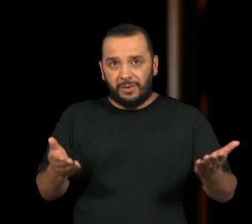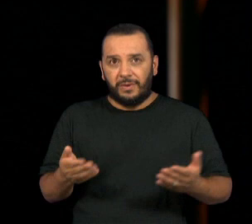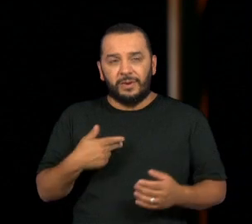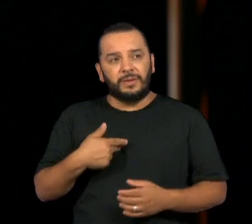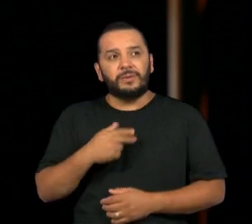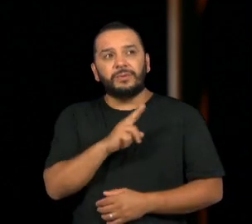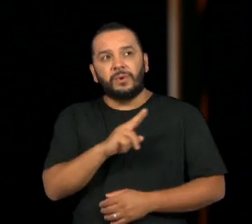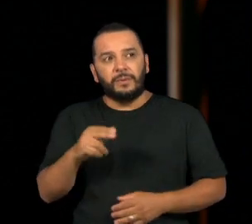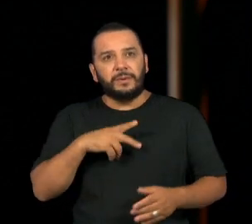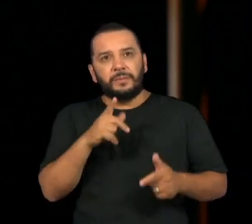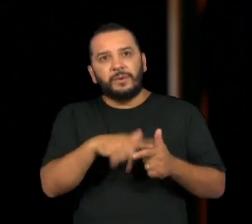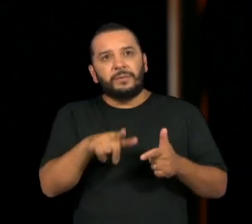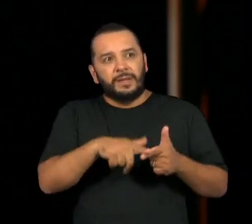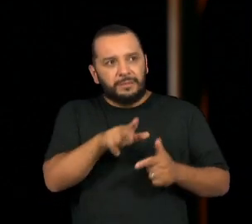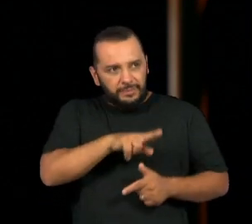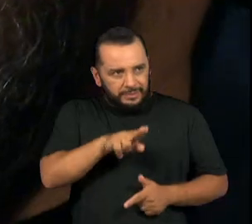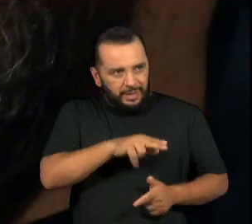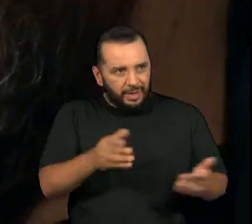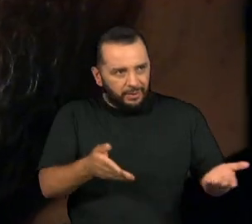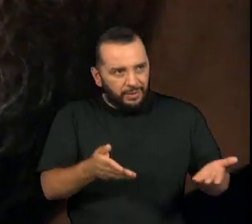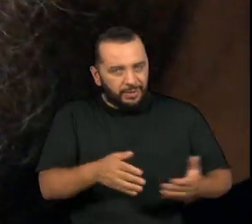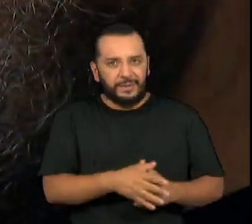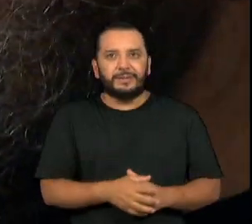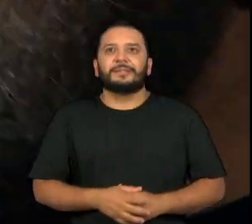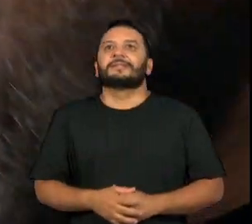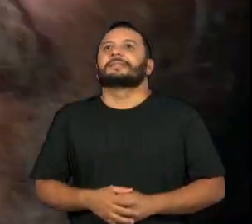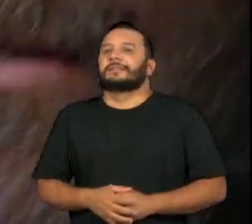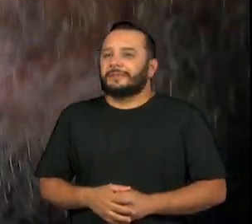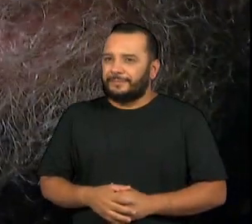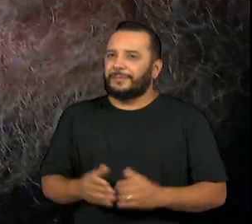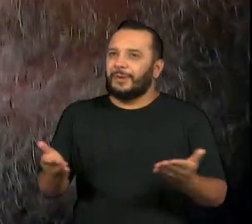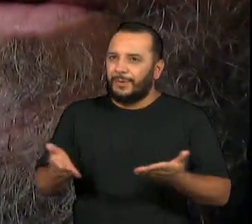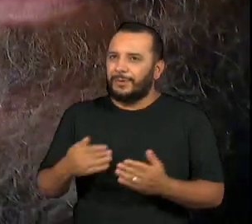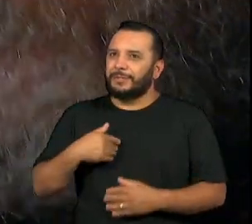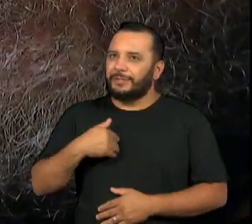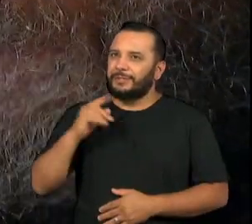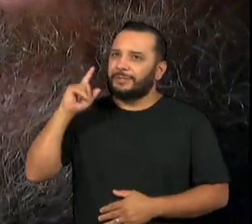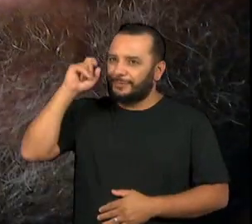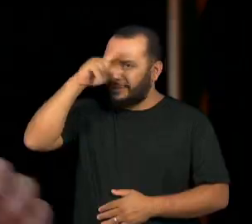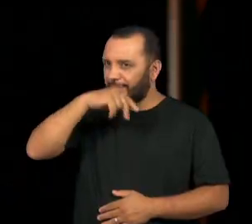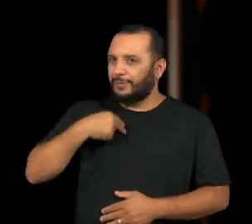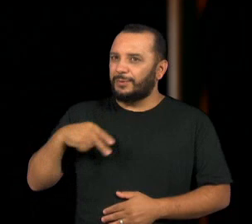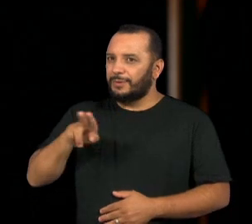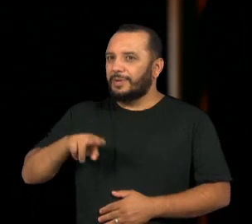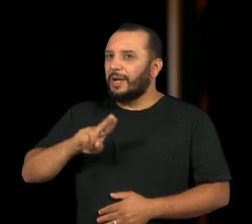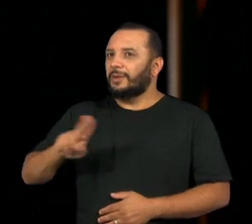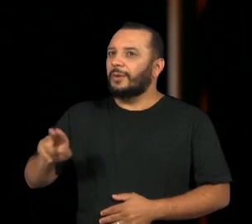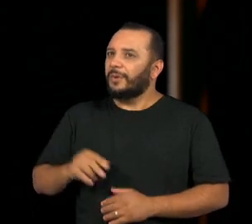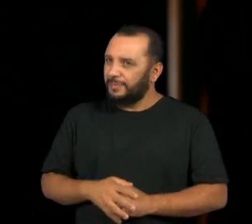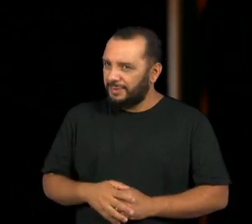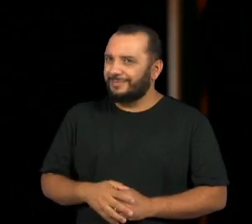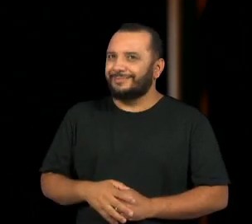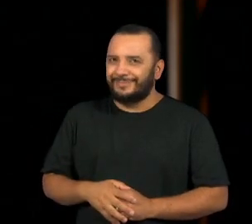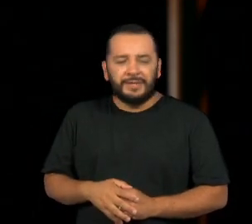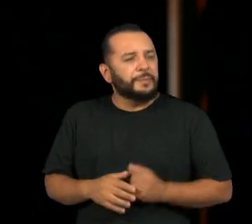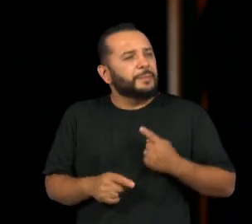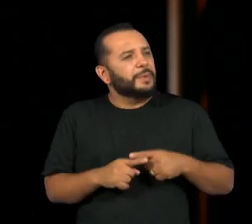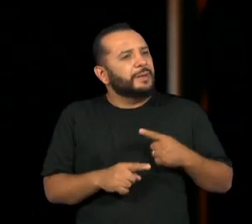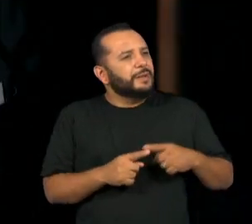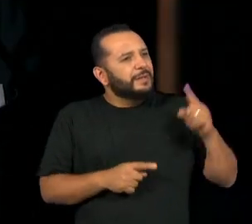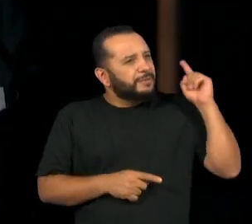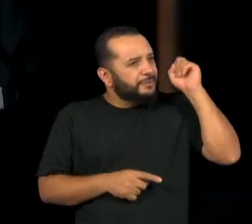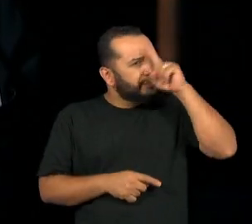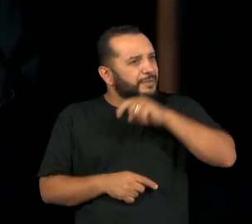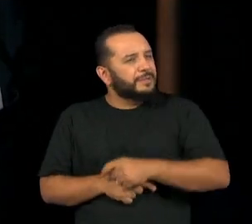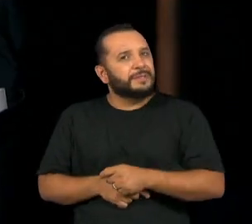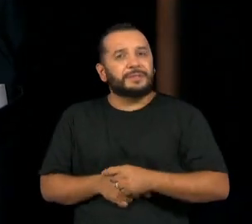com problema para poder usar, é isso? Cara, hoje em dia tá difícil usar Por quê? Por que tá difícil hoje em dia, eu queria saber?